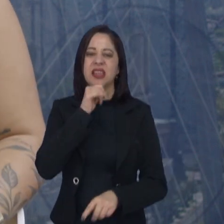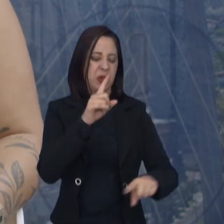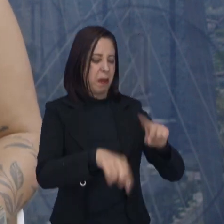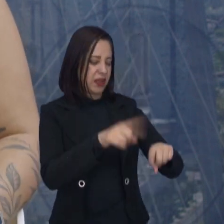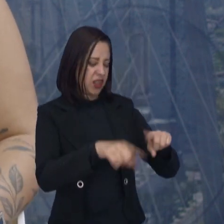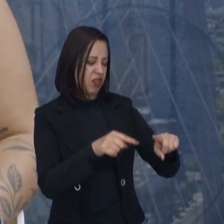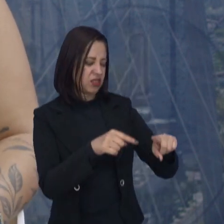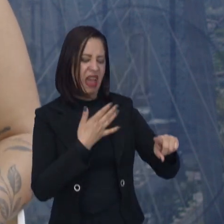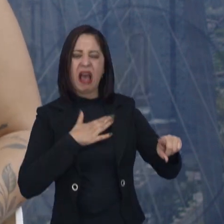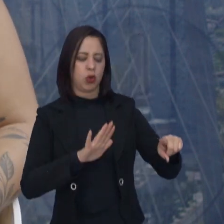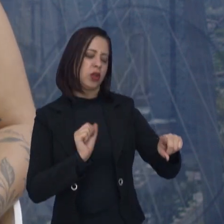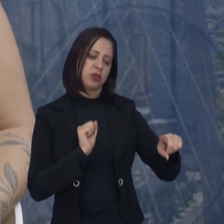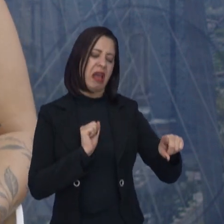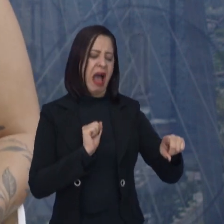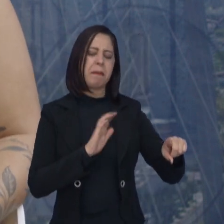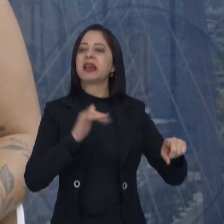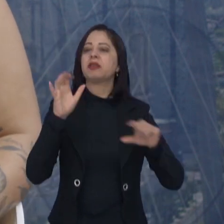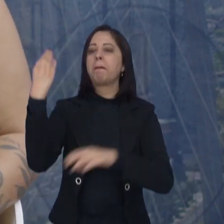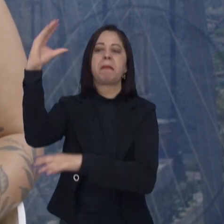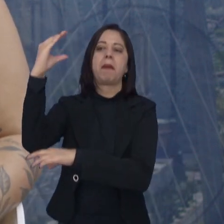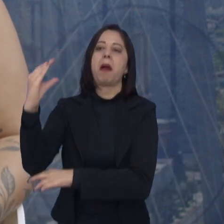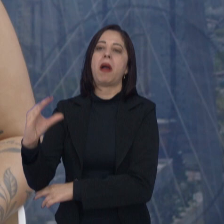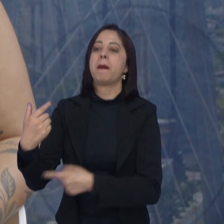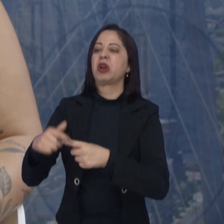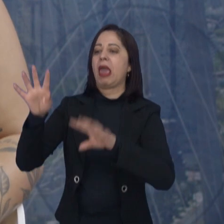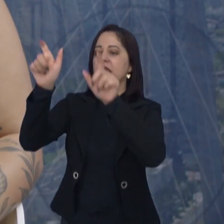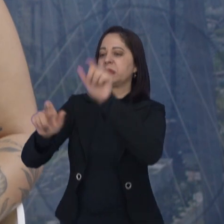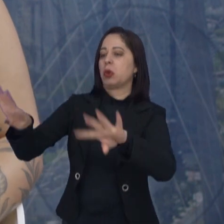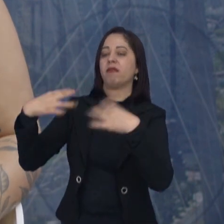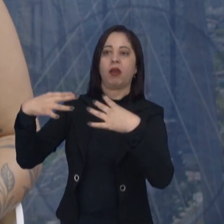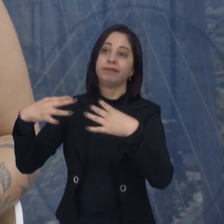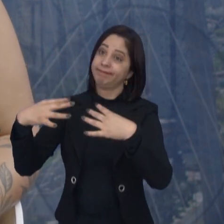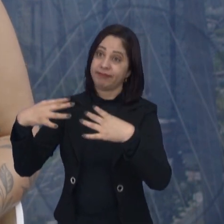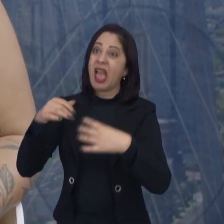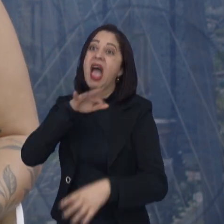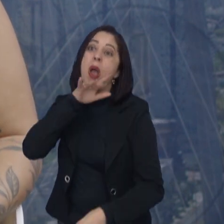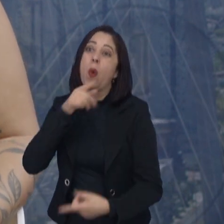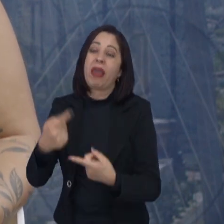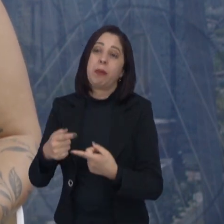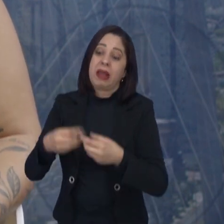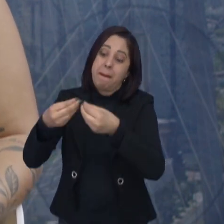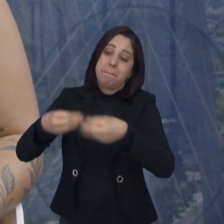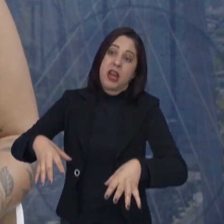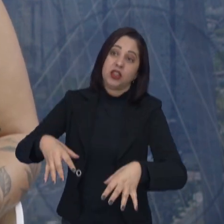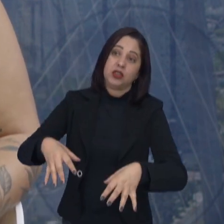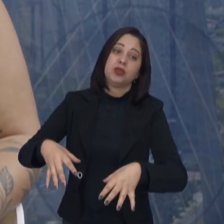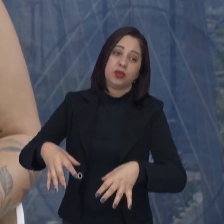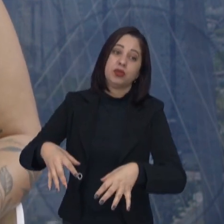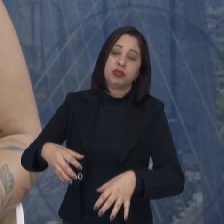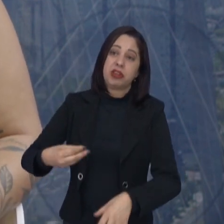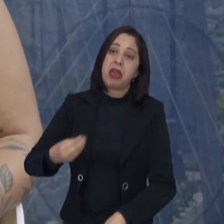estou na mídia. E isso acaba queimando, né, a imagem que ela tem. E o que hoje mais conta na internet é você ter